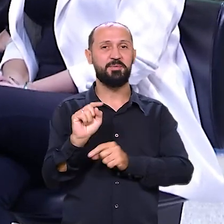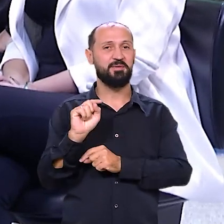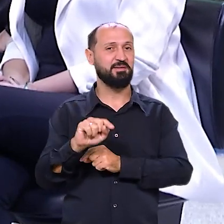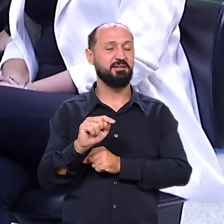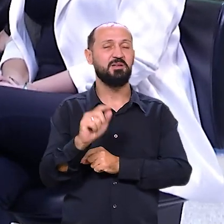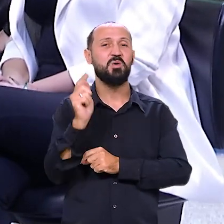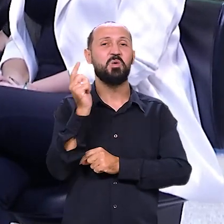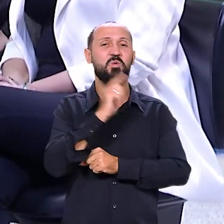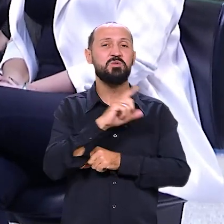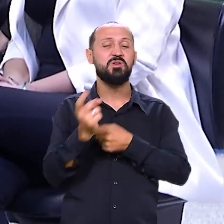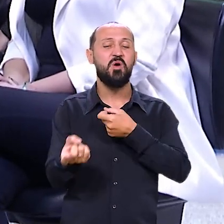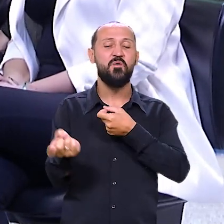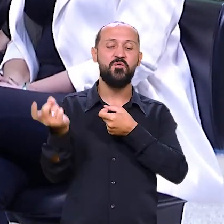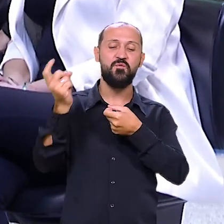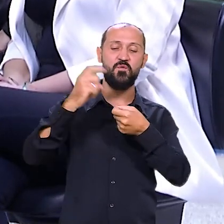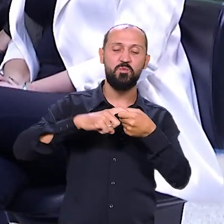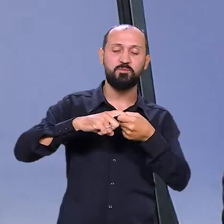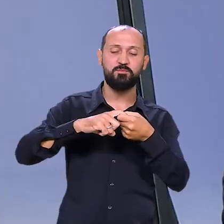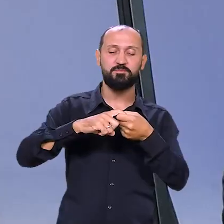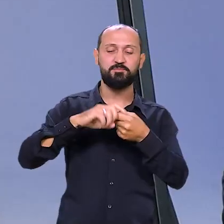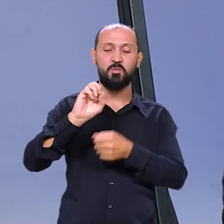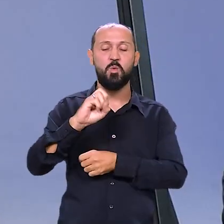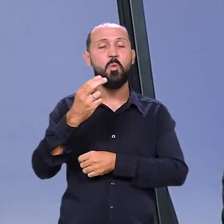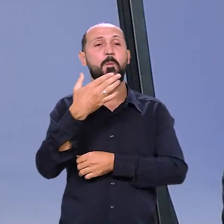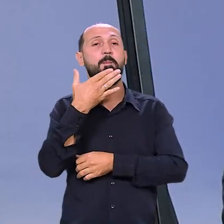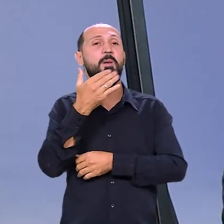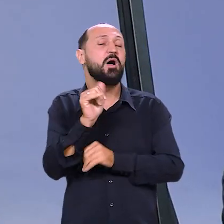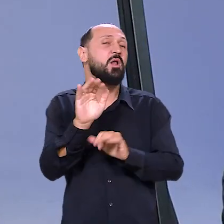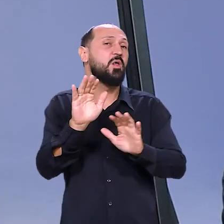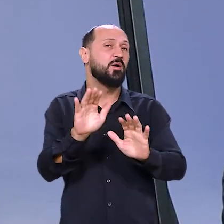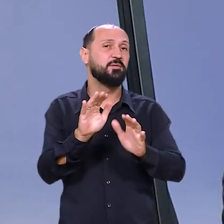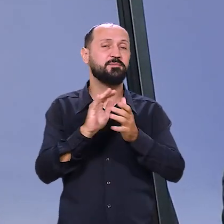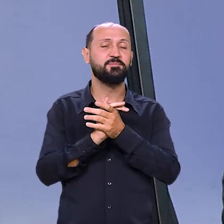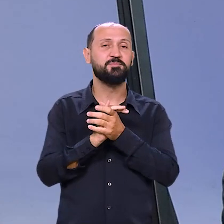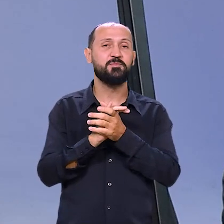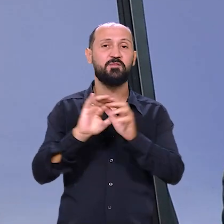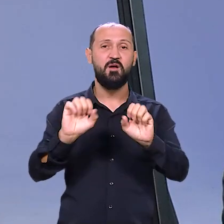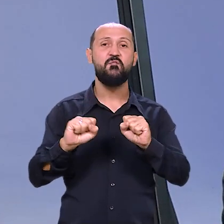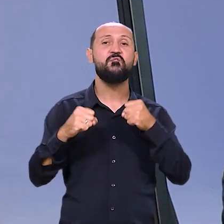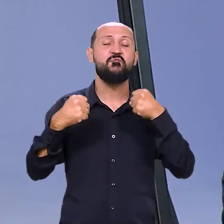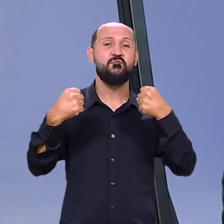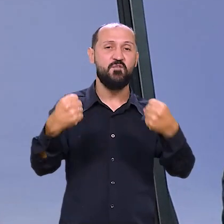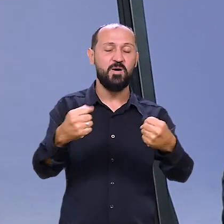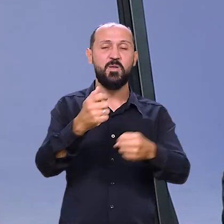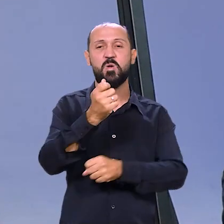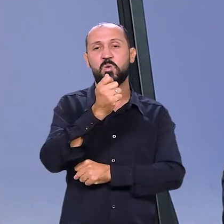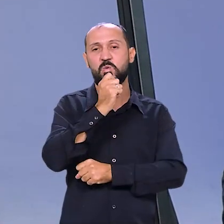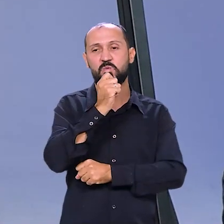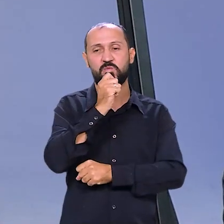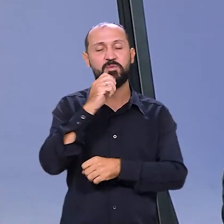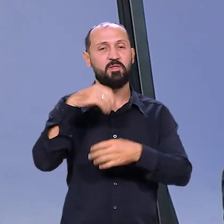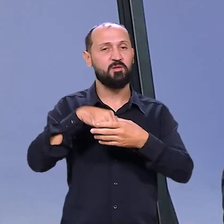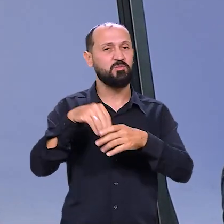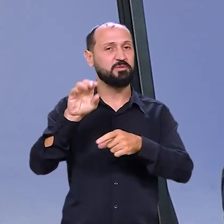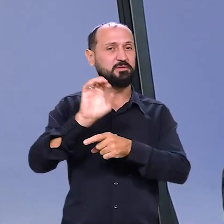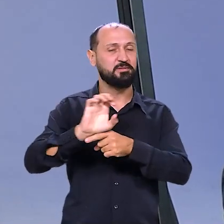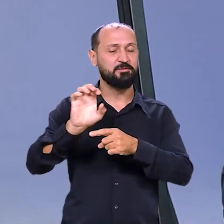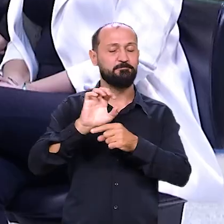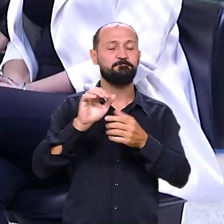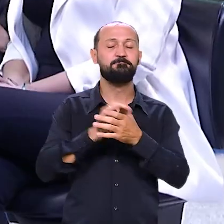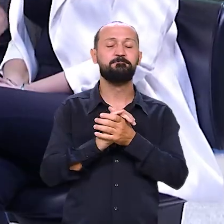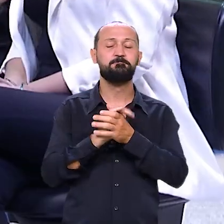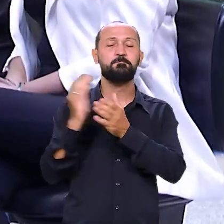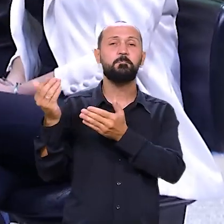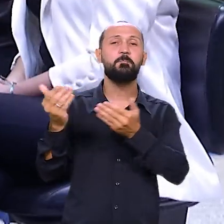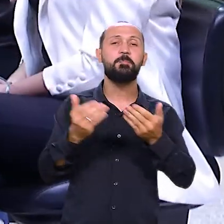que ele possa voltar ou, melhor, se fortalecer ainda mais no nosso estado.